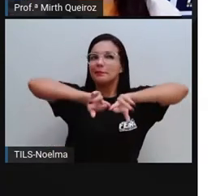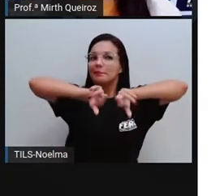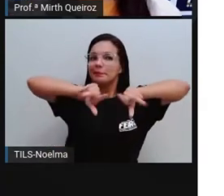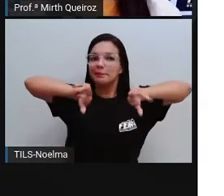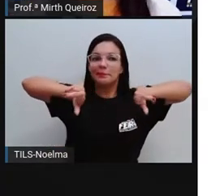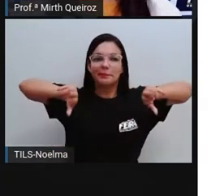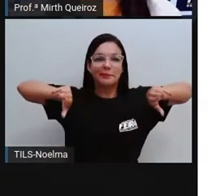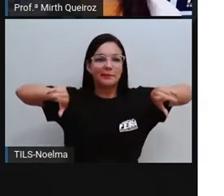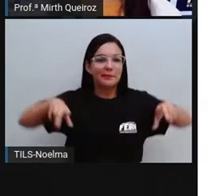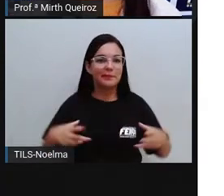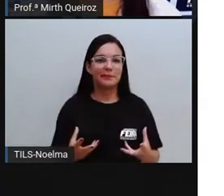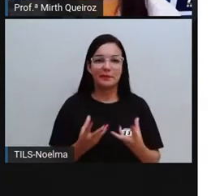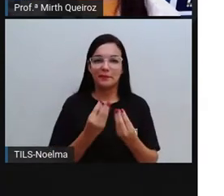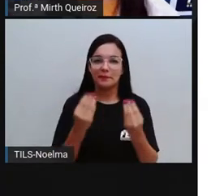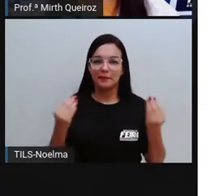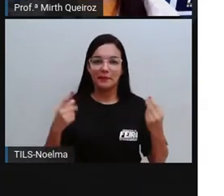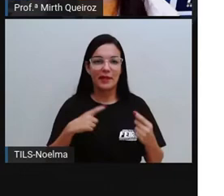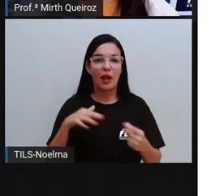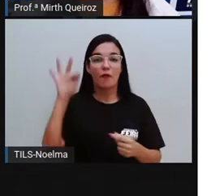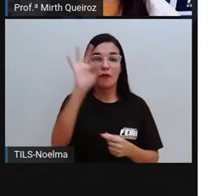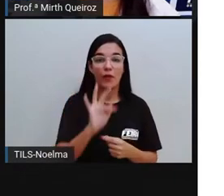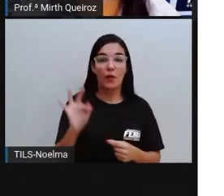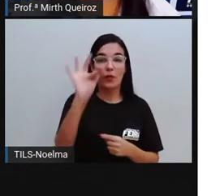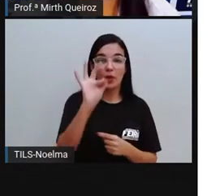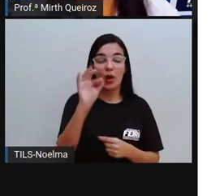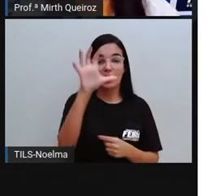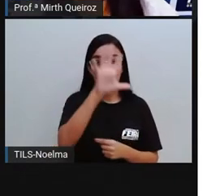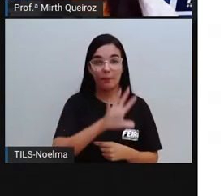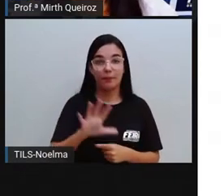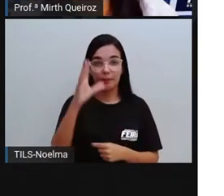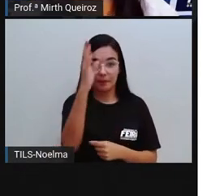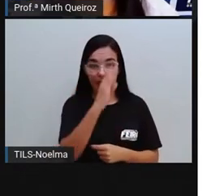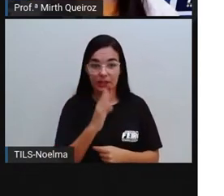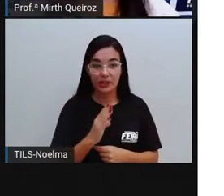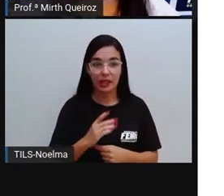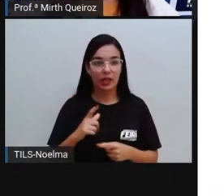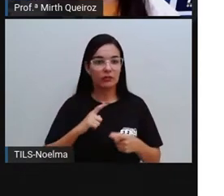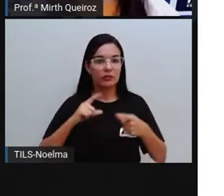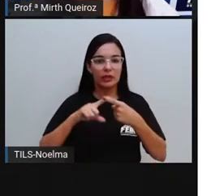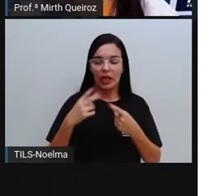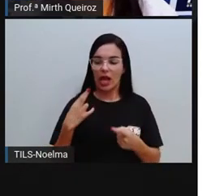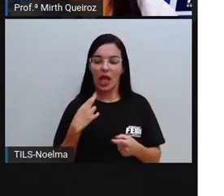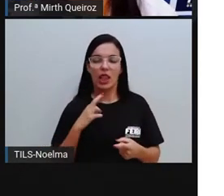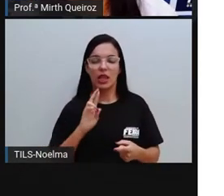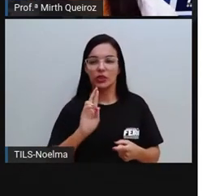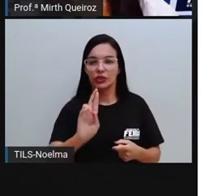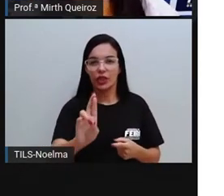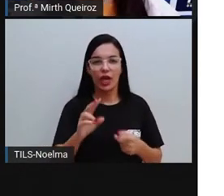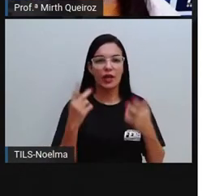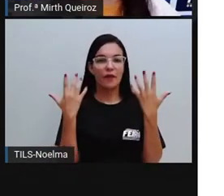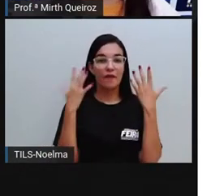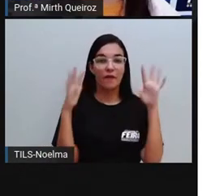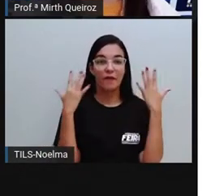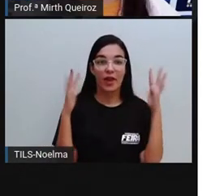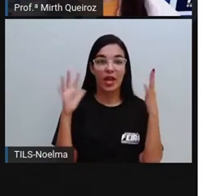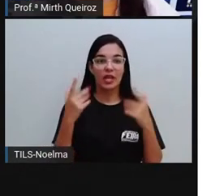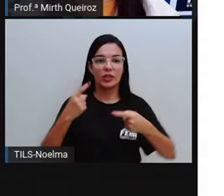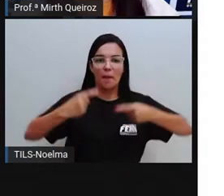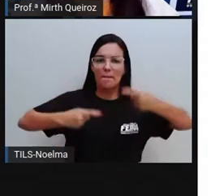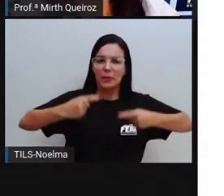diversos, inclusive o próprio folclore brasileiro. Nós vamos ter temas religiosos, temas